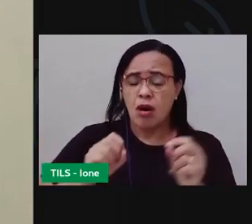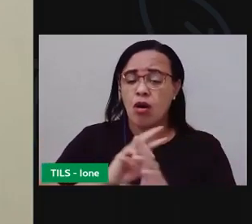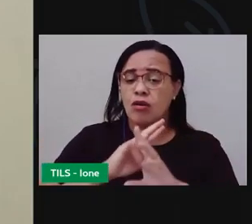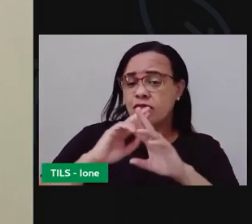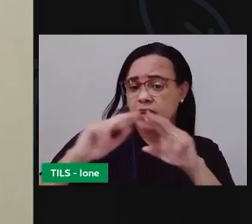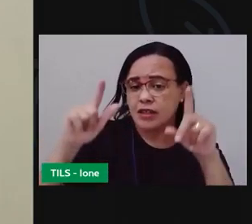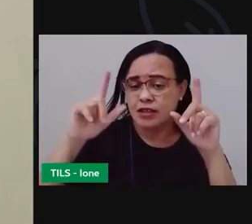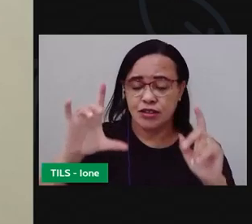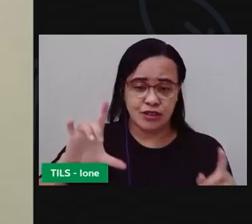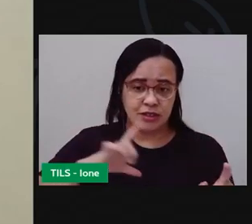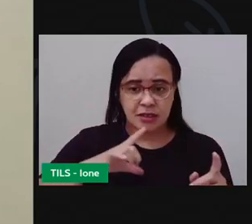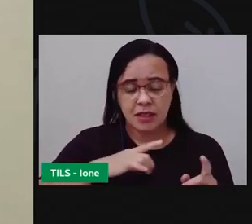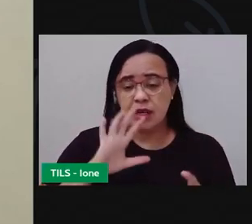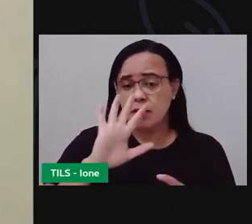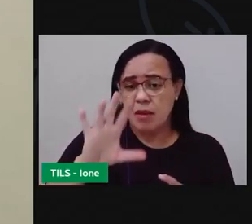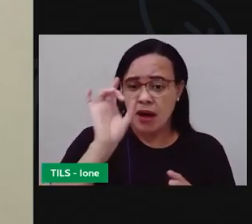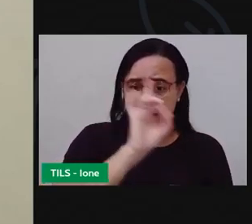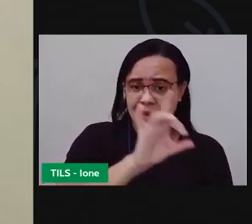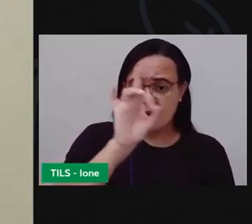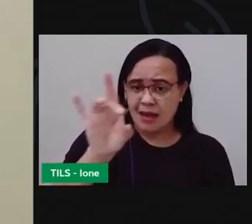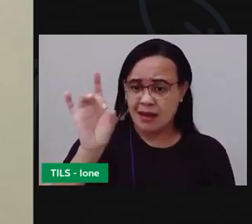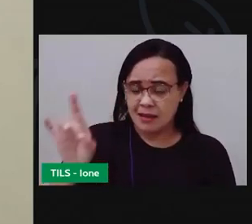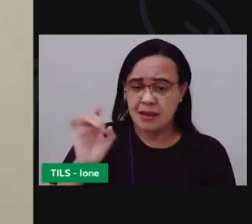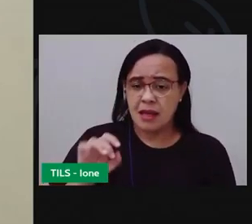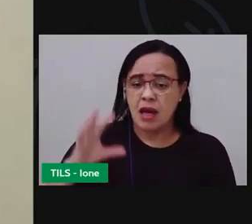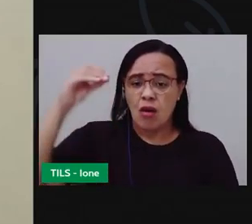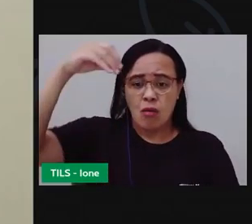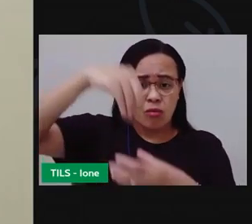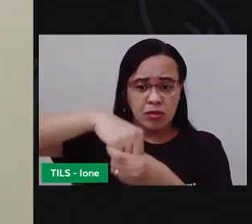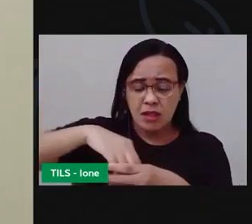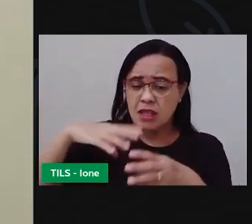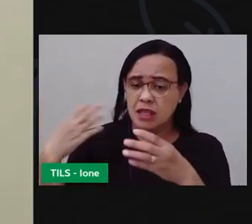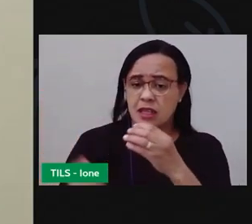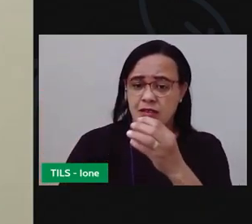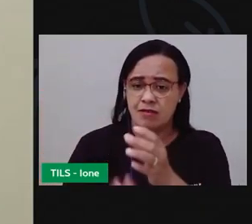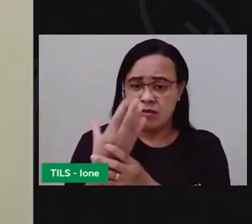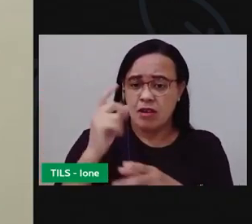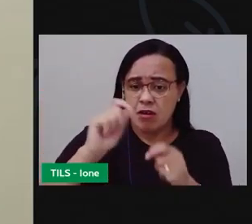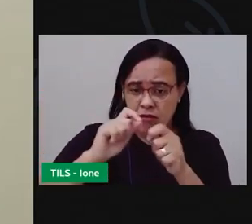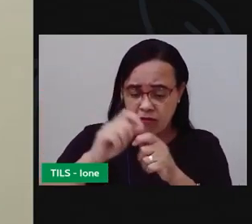E cada objeto é feito de um material diferente.